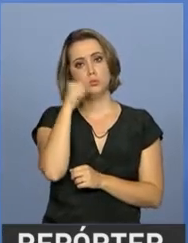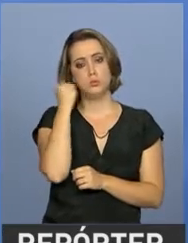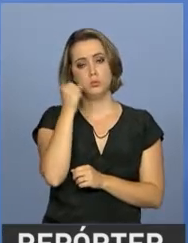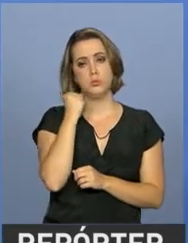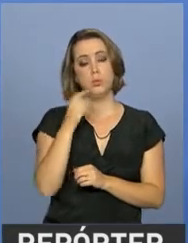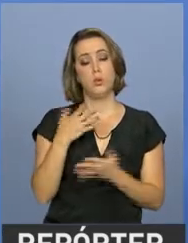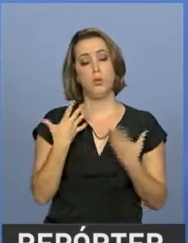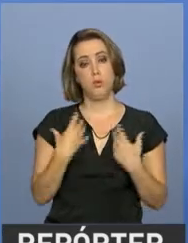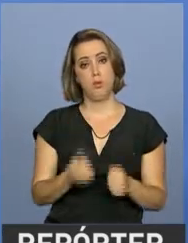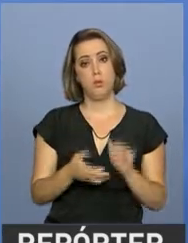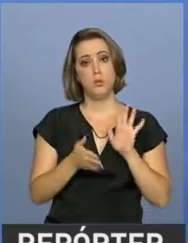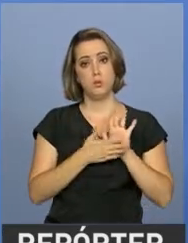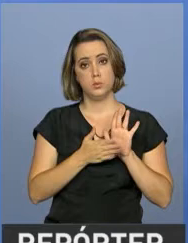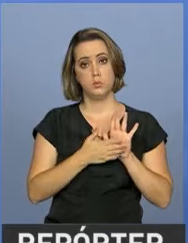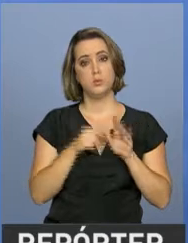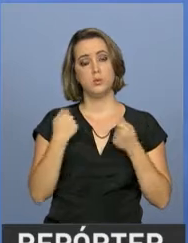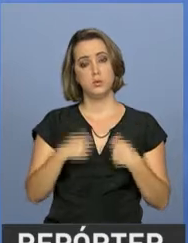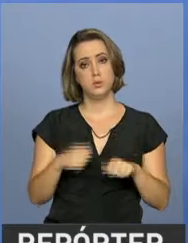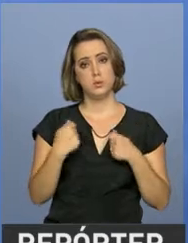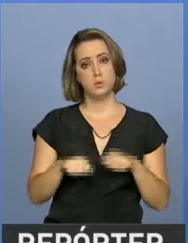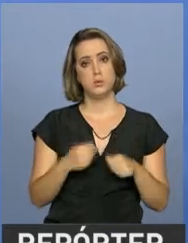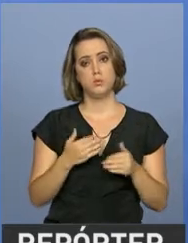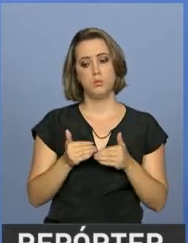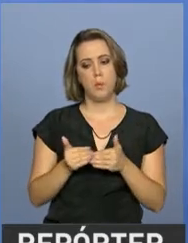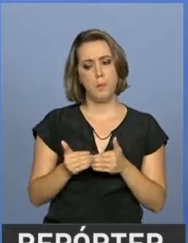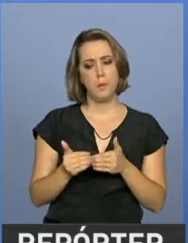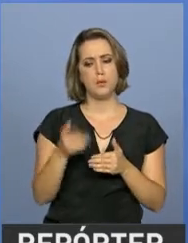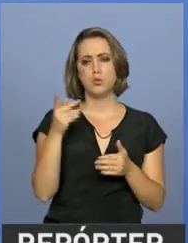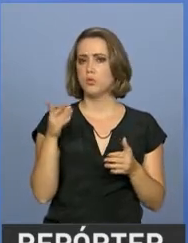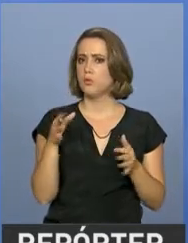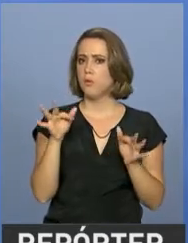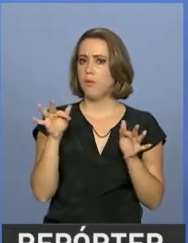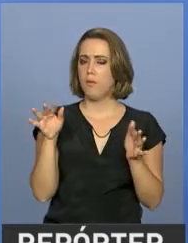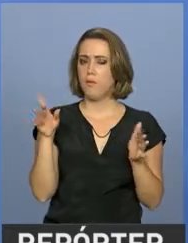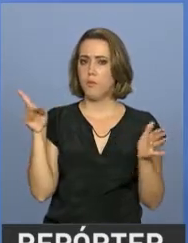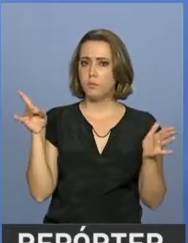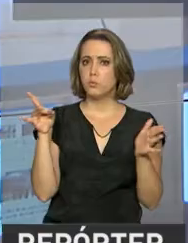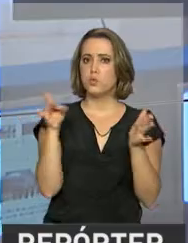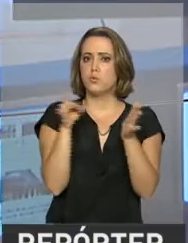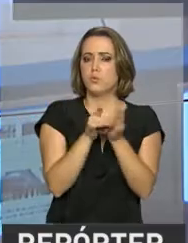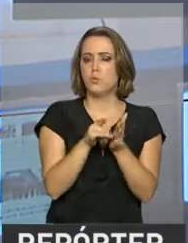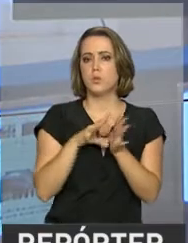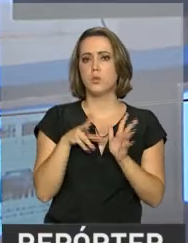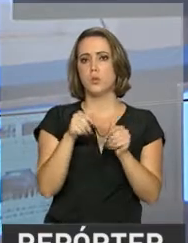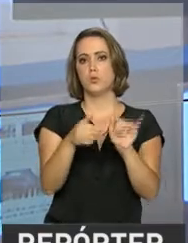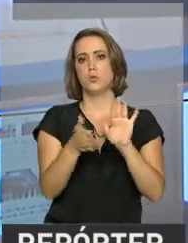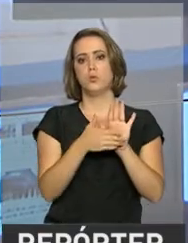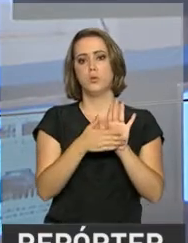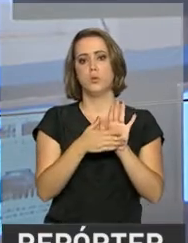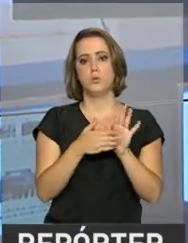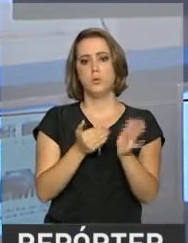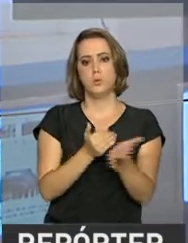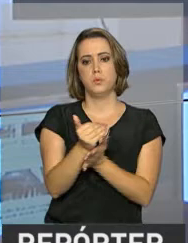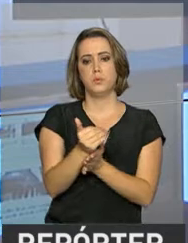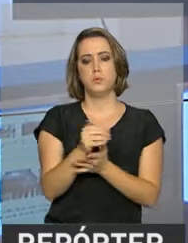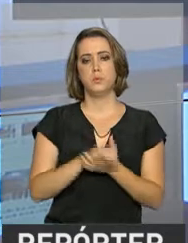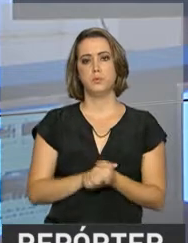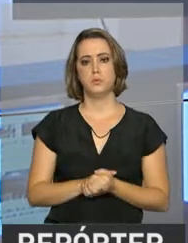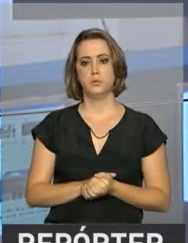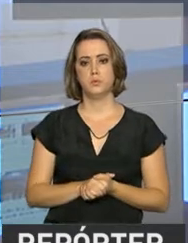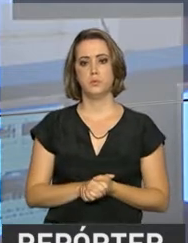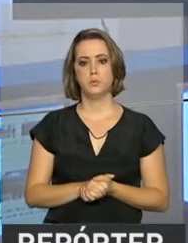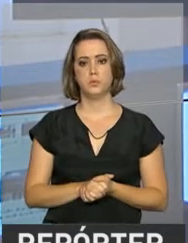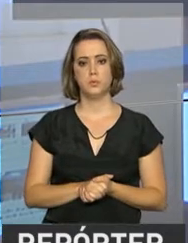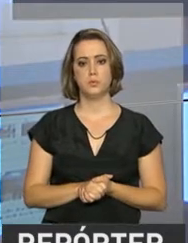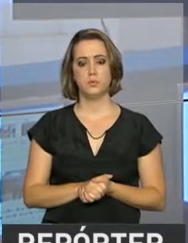a necessidade da reforma e se manter o mais fiel possível à proposta original respeitando as províncias grande